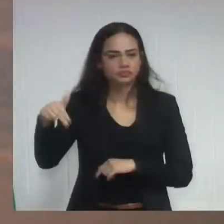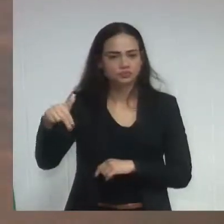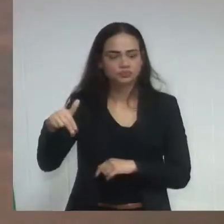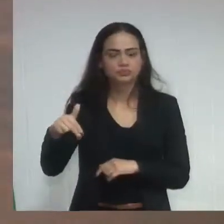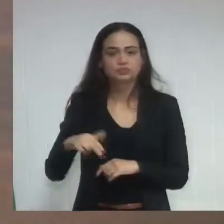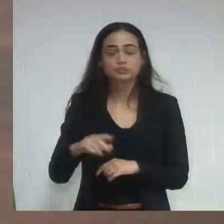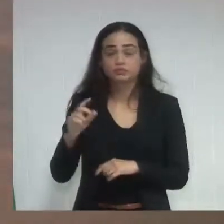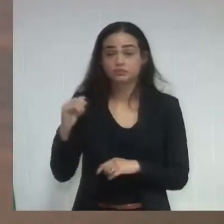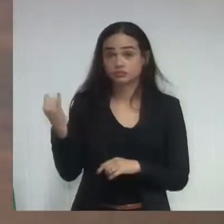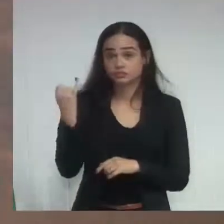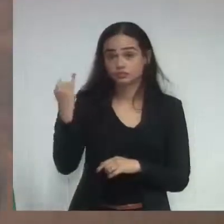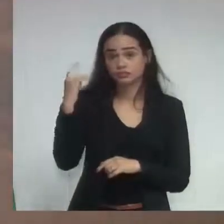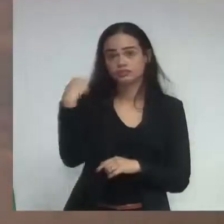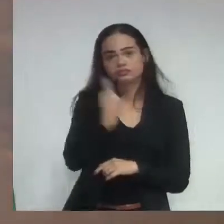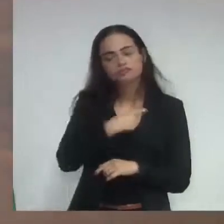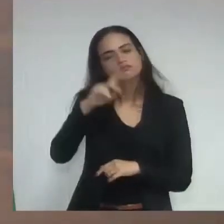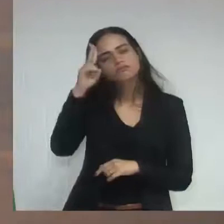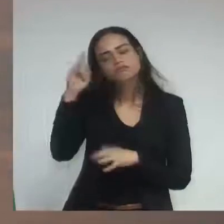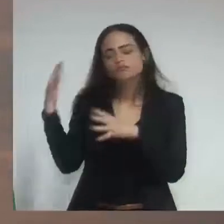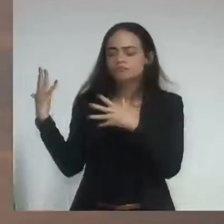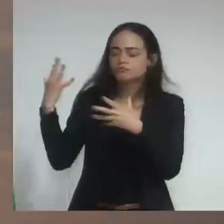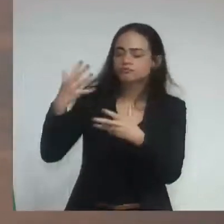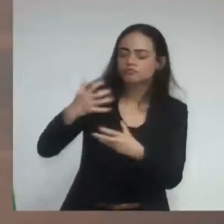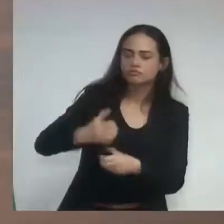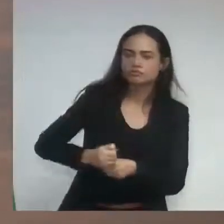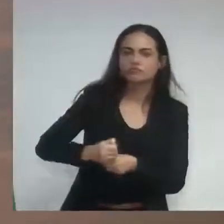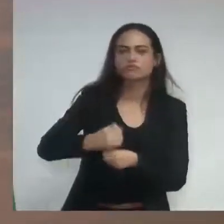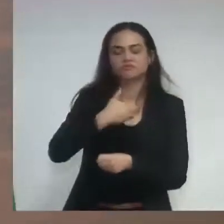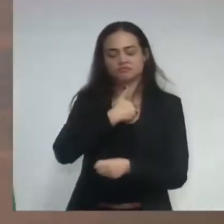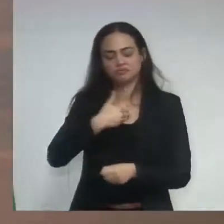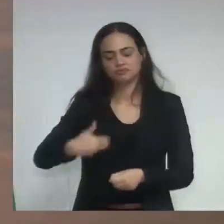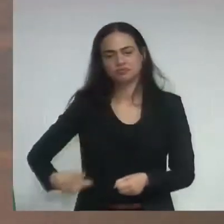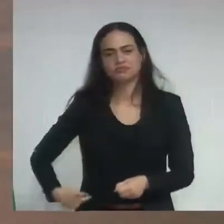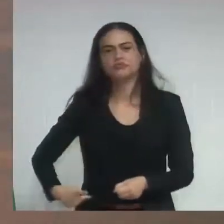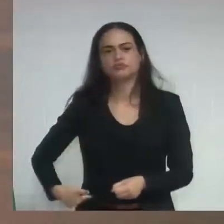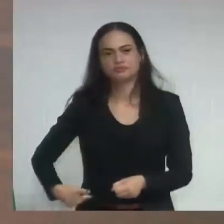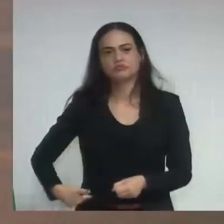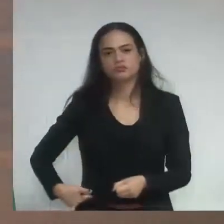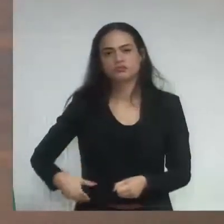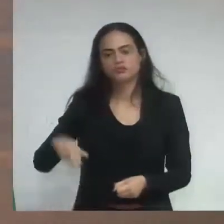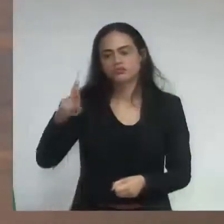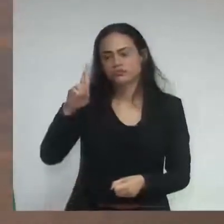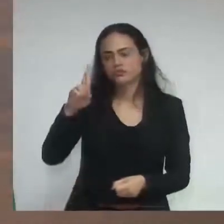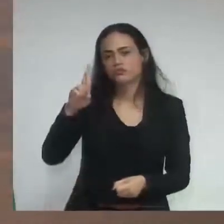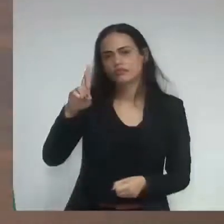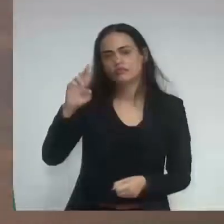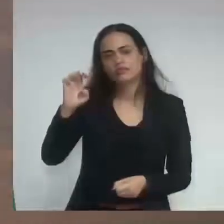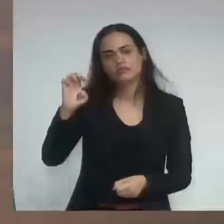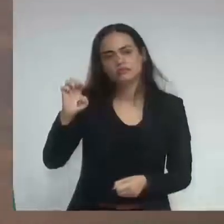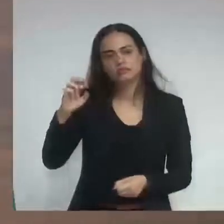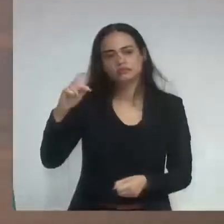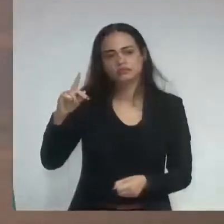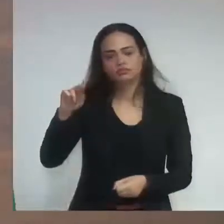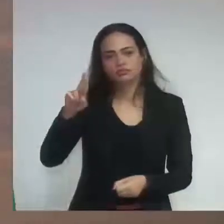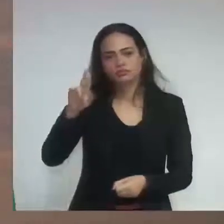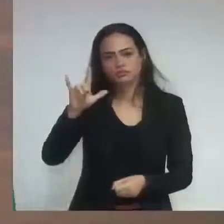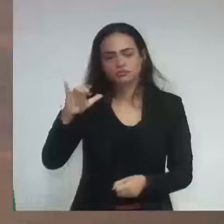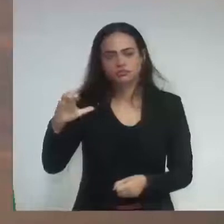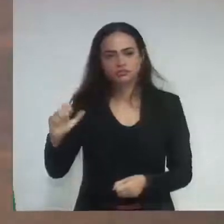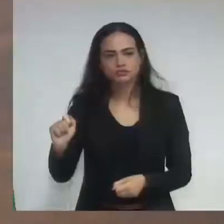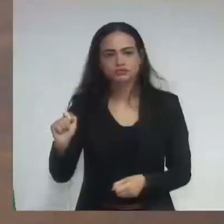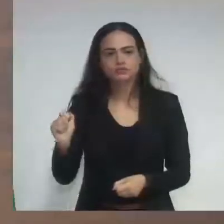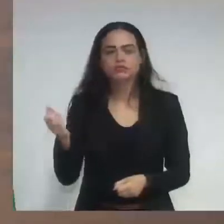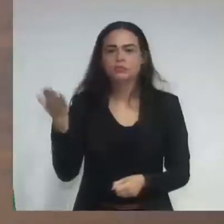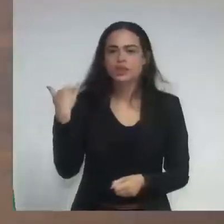gente lembrar o que significa República, né? O que foi a República em 1789 na França,